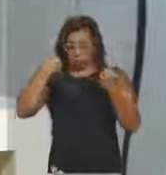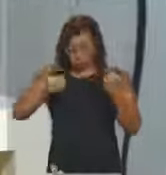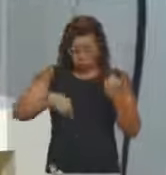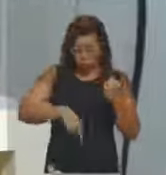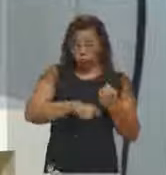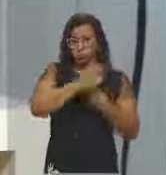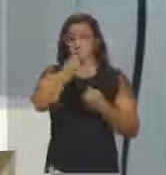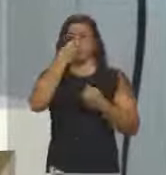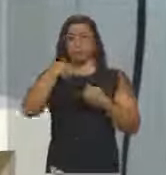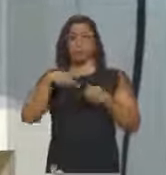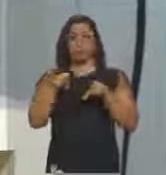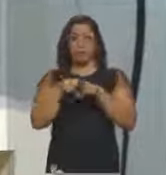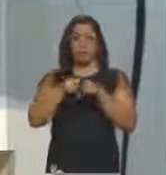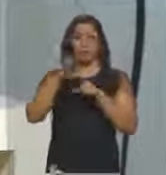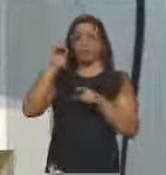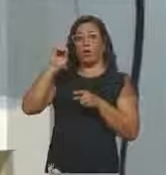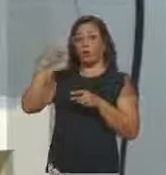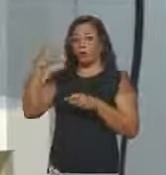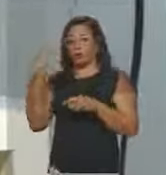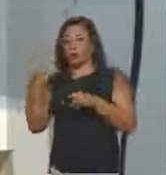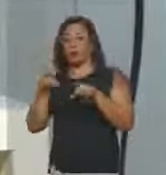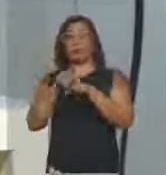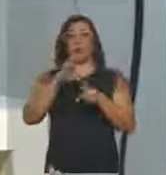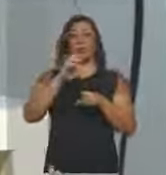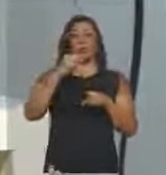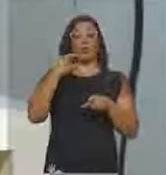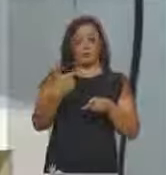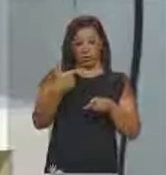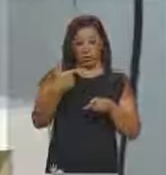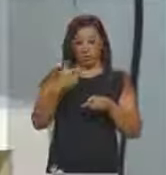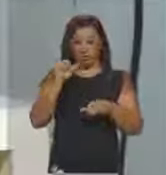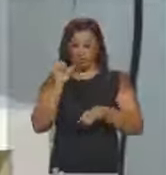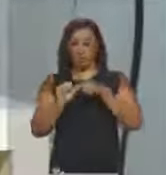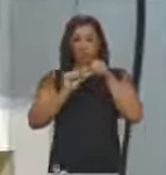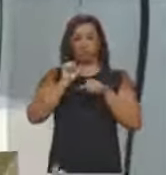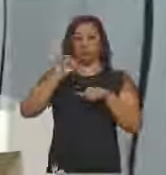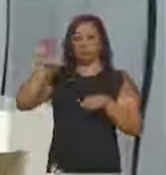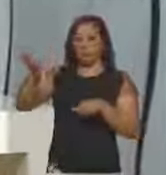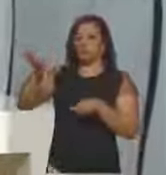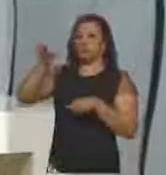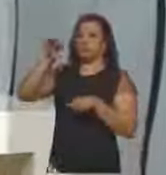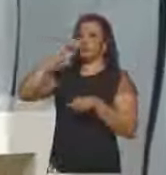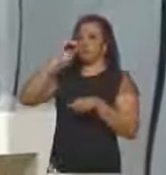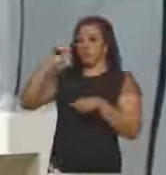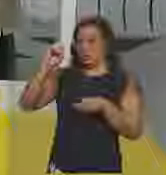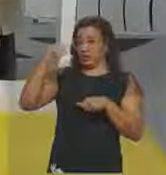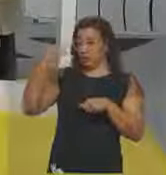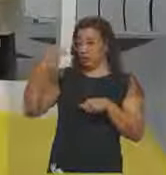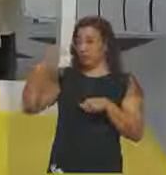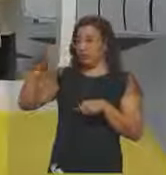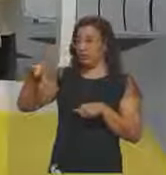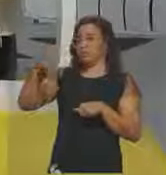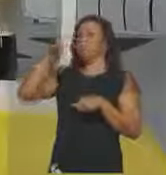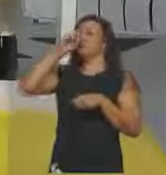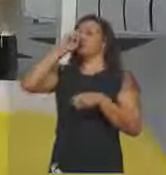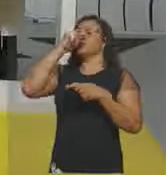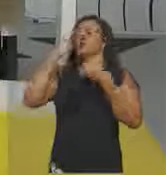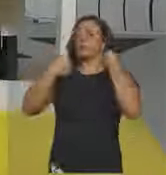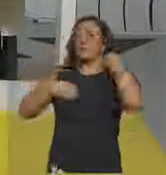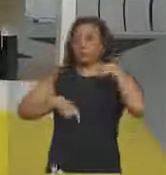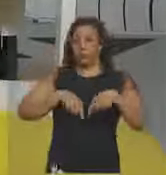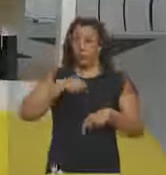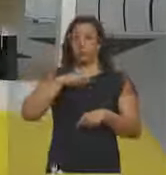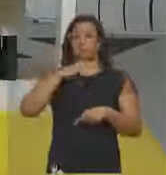o oxigênio e o gás carbônico, que o sangue faz o transporte, que está no sistema circulatório. Já o